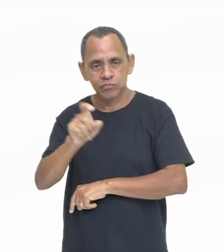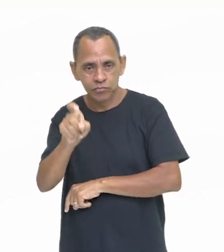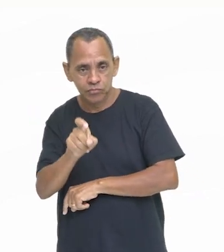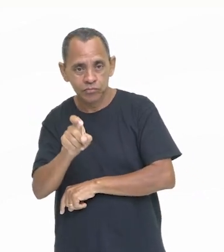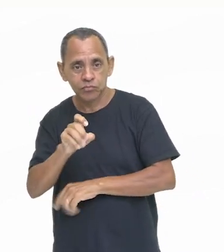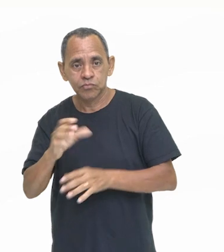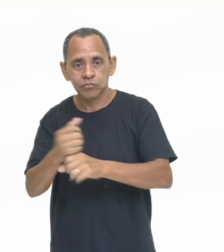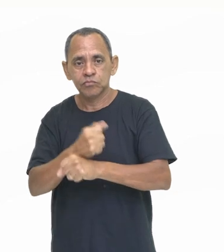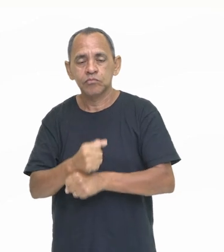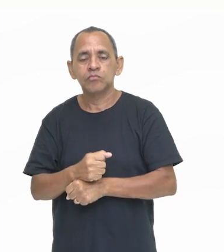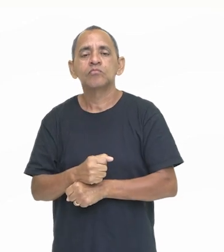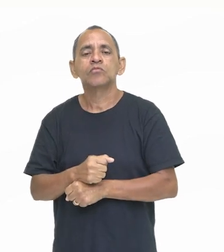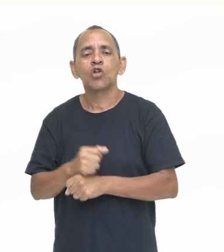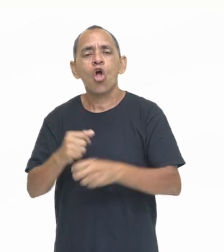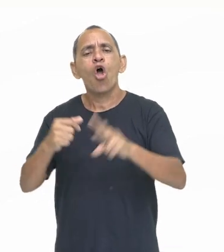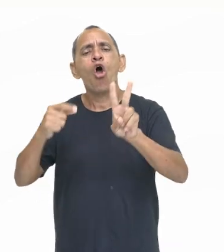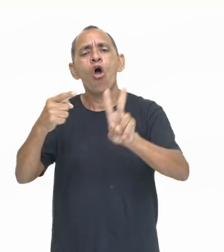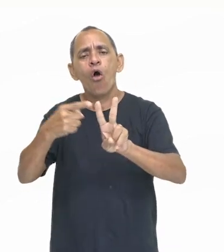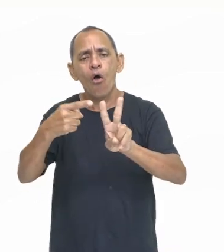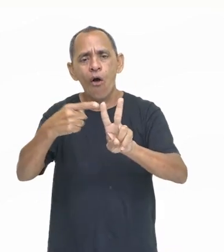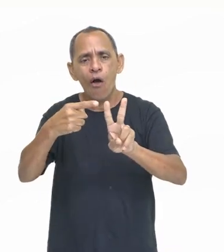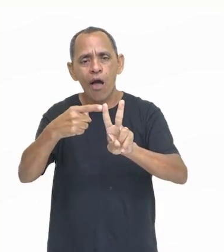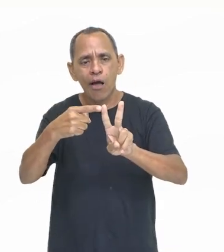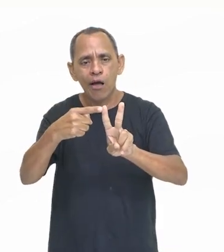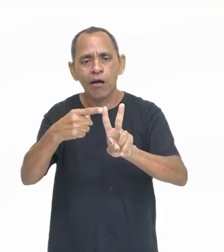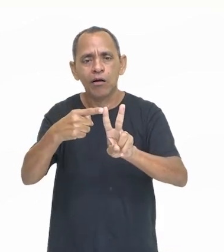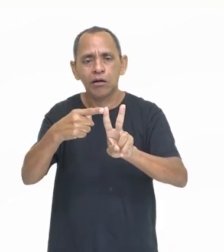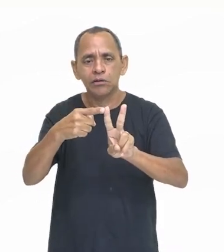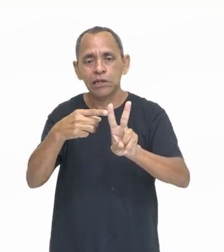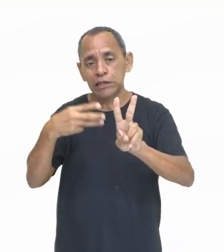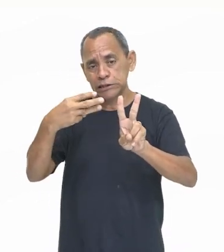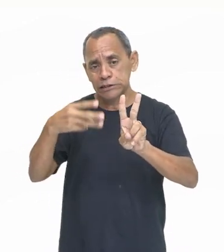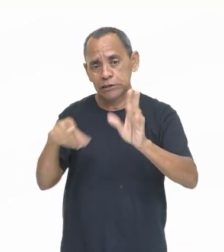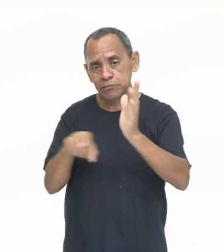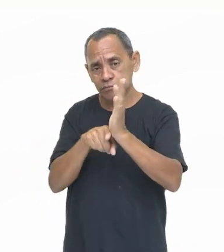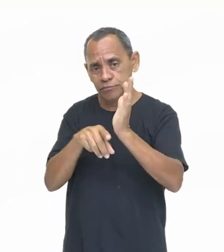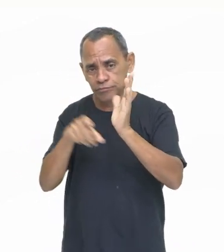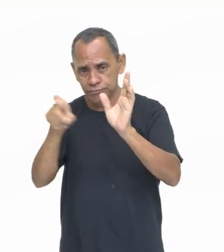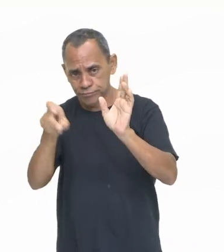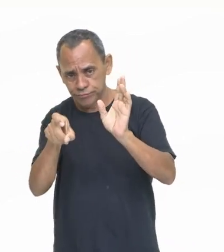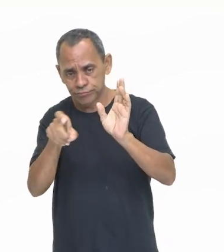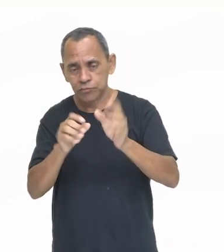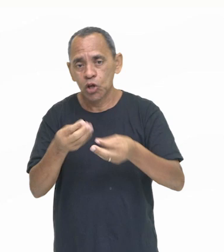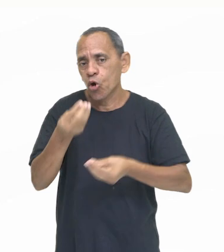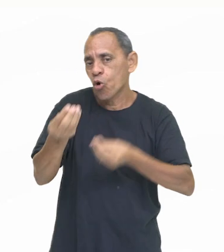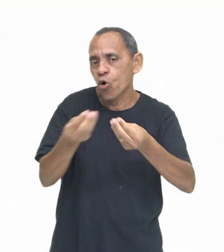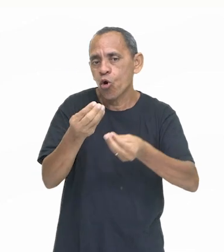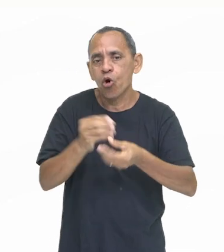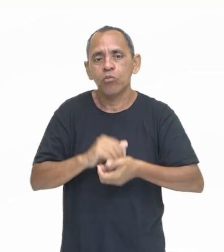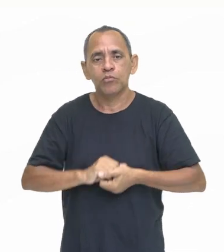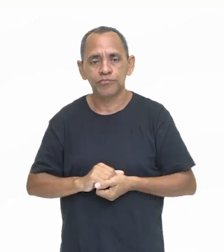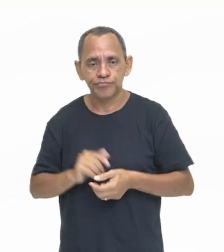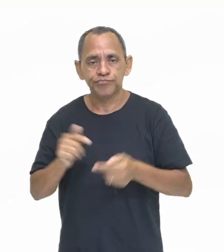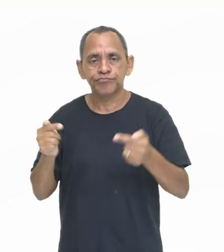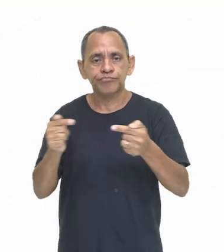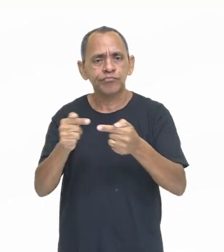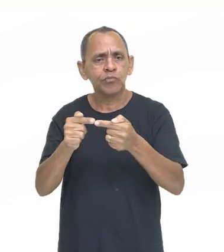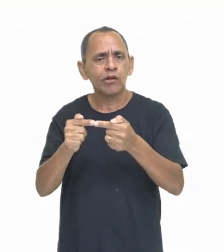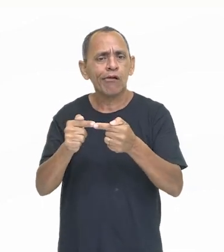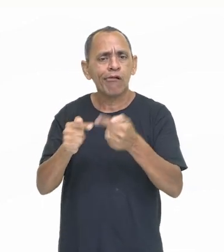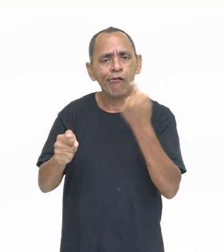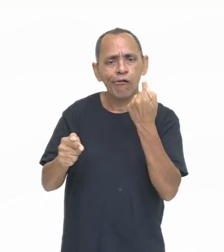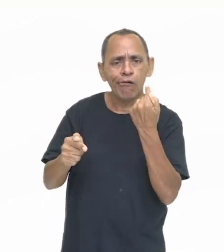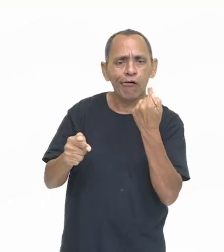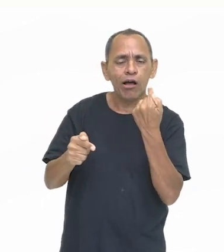raiz quadrada de 3 menos x. Onde é que fica a restrição nesse caso? Bom, todos